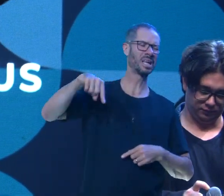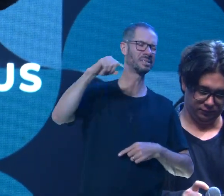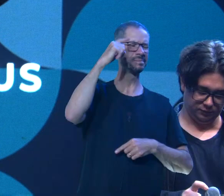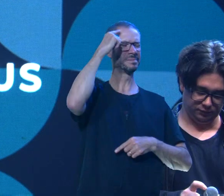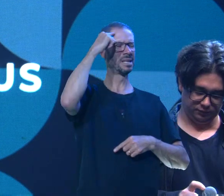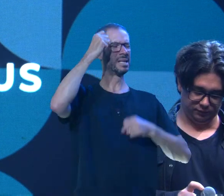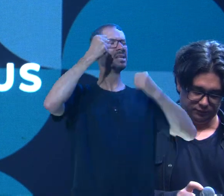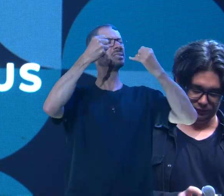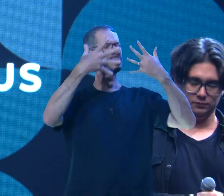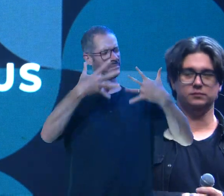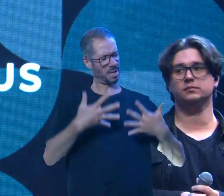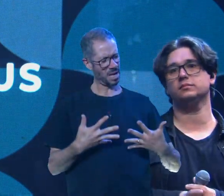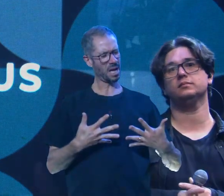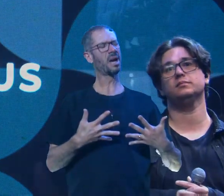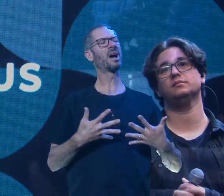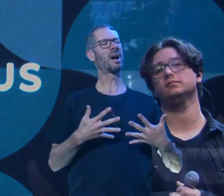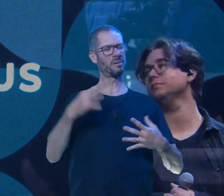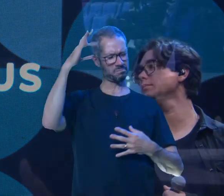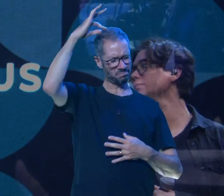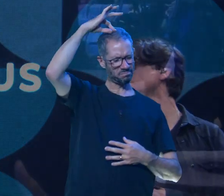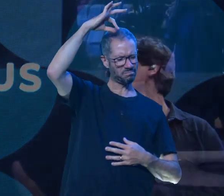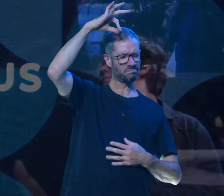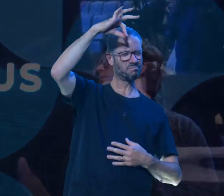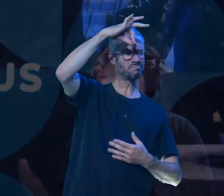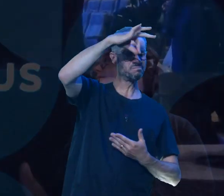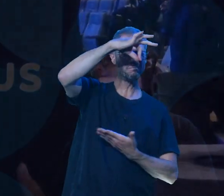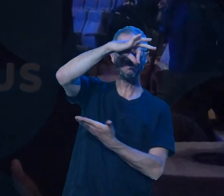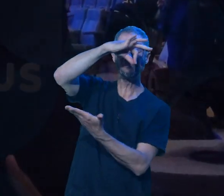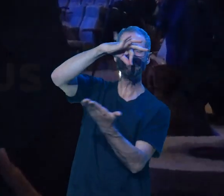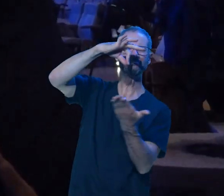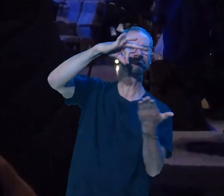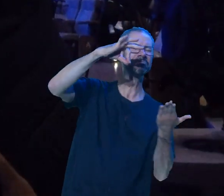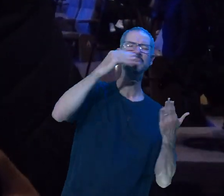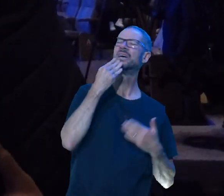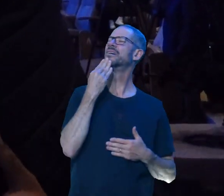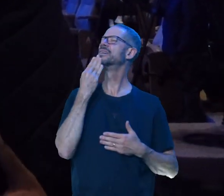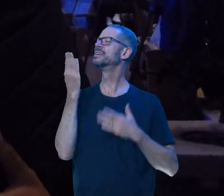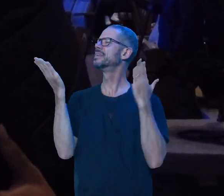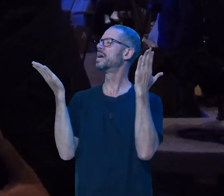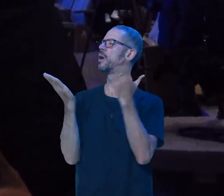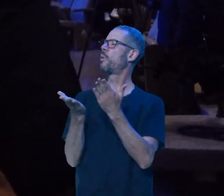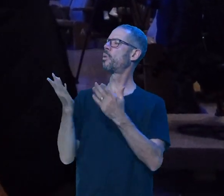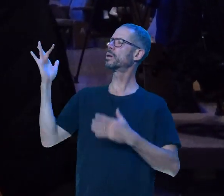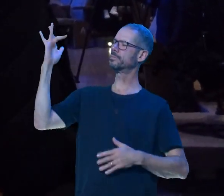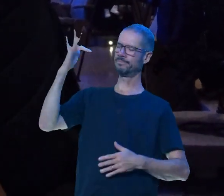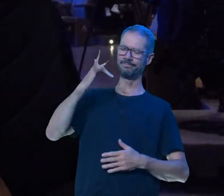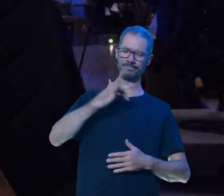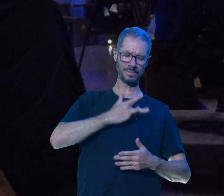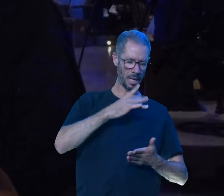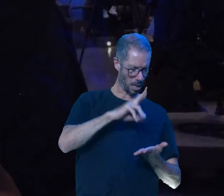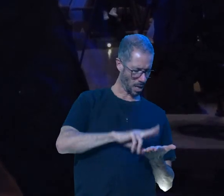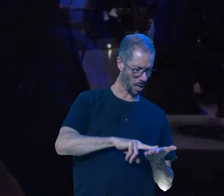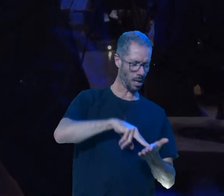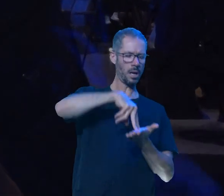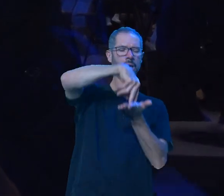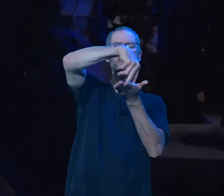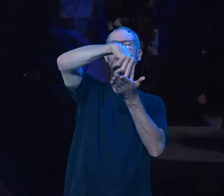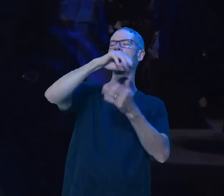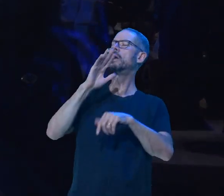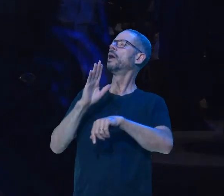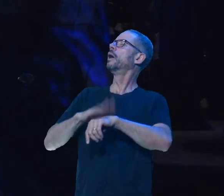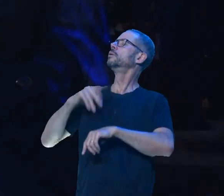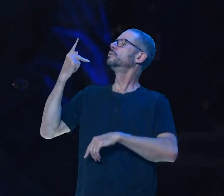pode ser explicado pelo Espírito Santo de Deus. Por isso, Pai, eu quero pedir agora, nos levanta, Deus, agora cada vez mais como